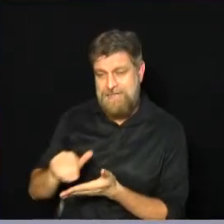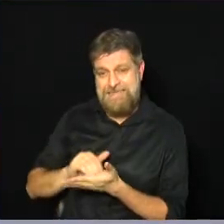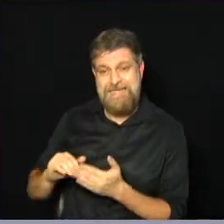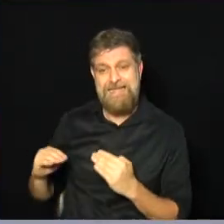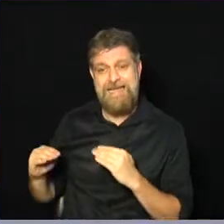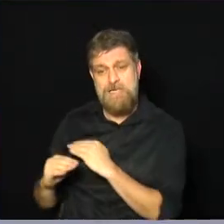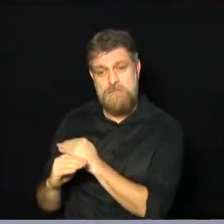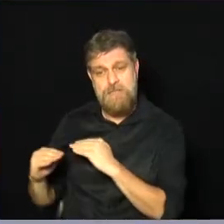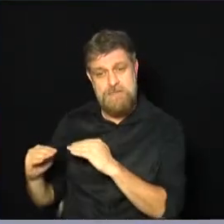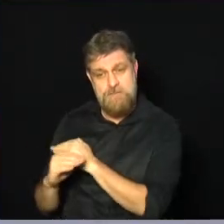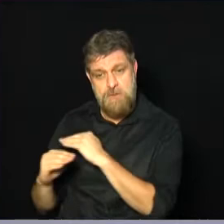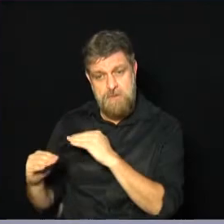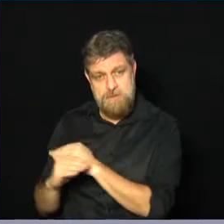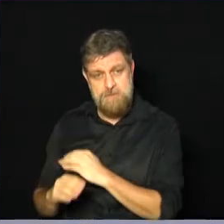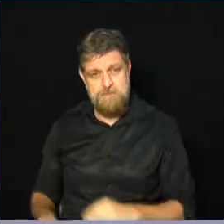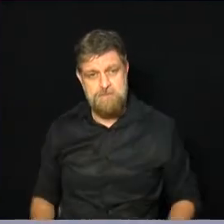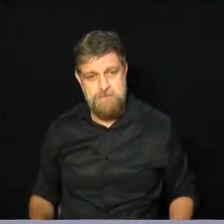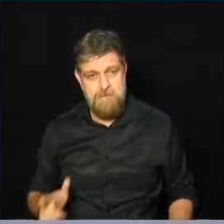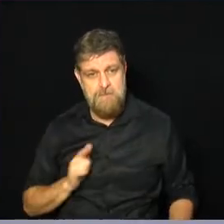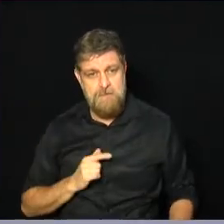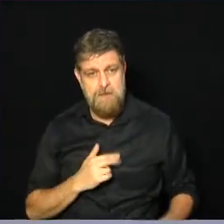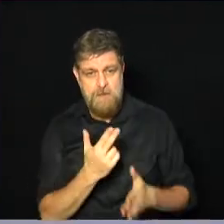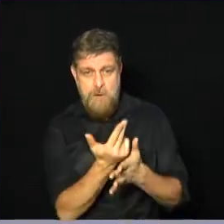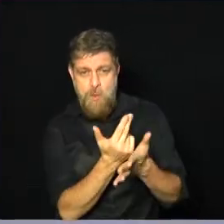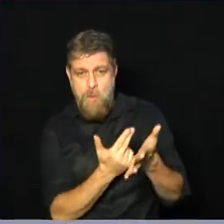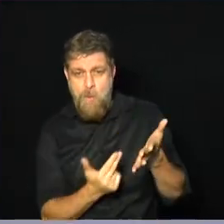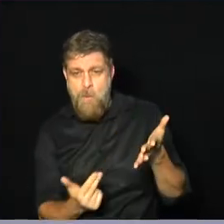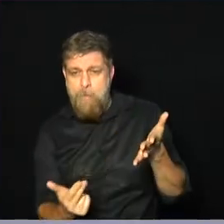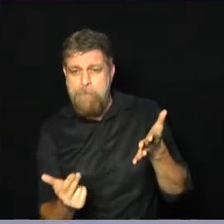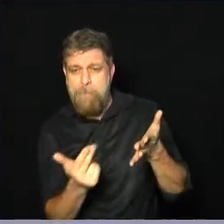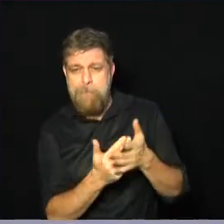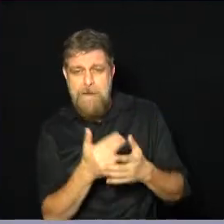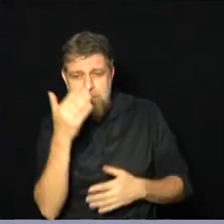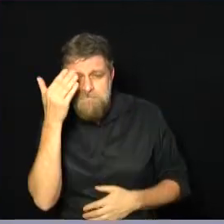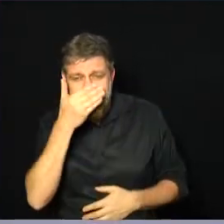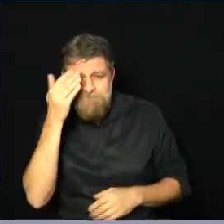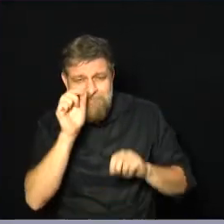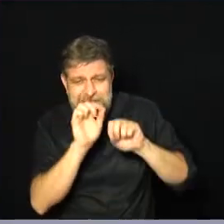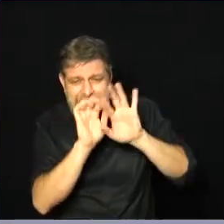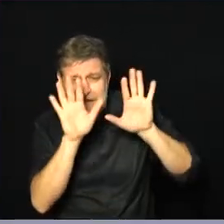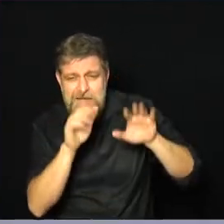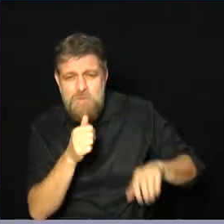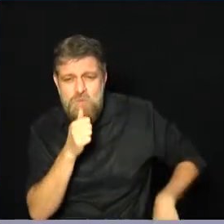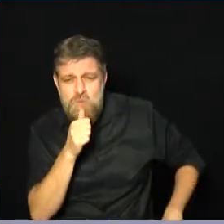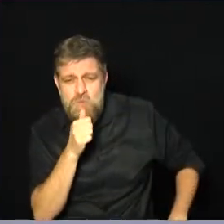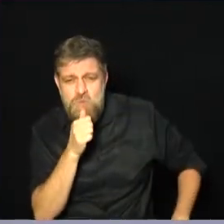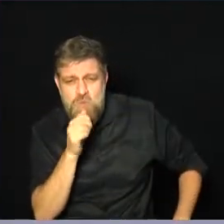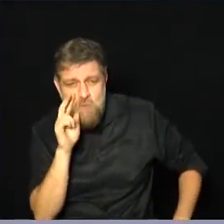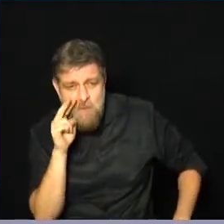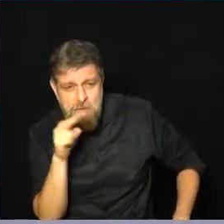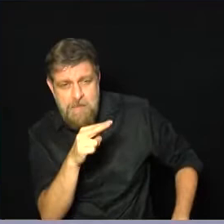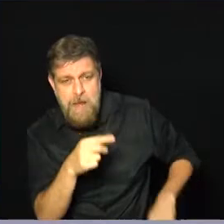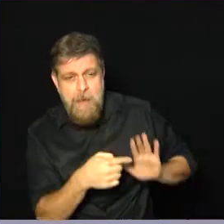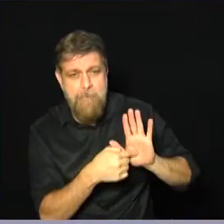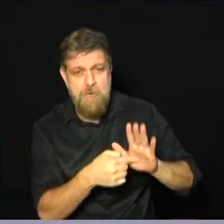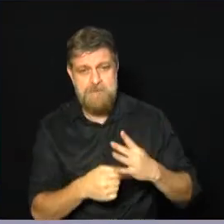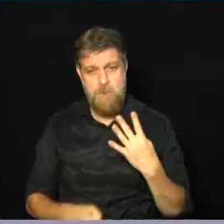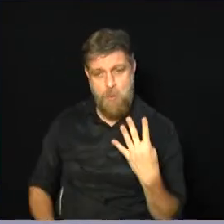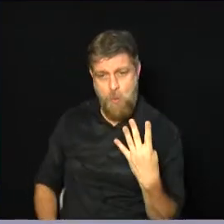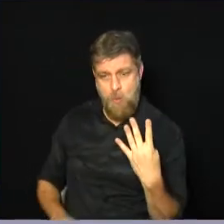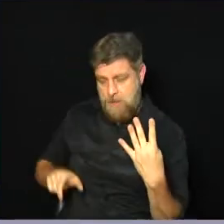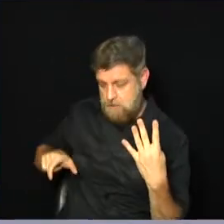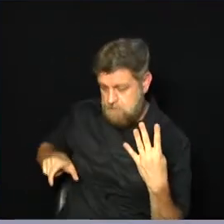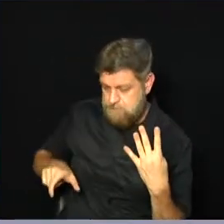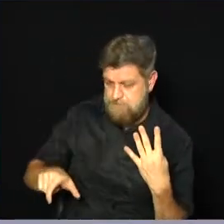Transportes. Depois tem um mapinha que não dá para enxergar com muita clareza, eu acho, mas aí mostram os 4 lotes que eu